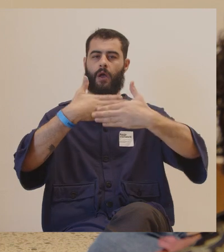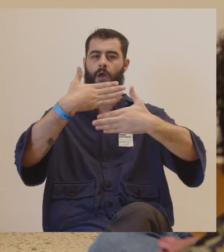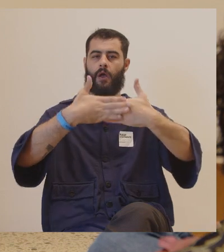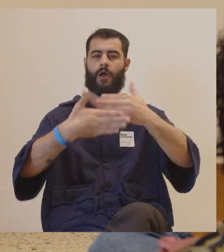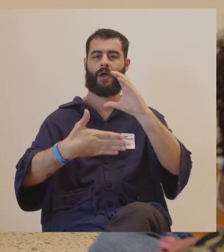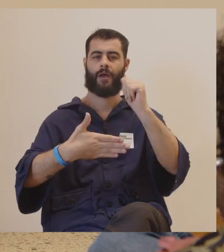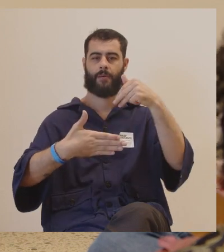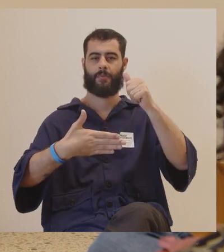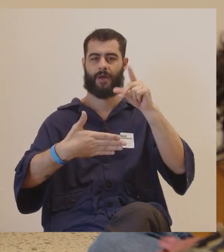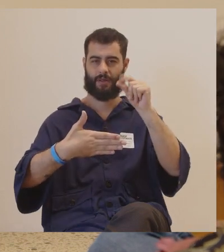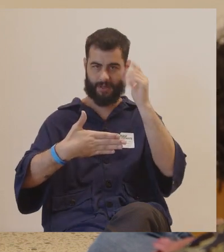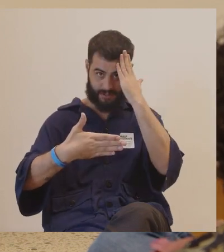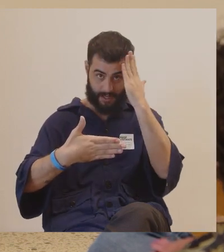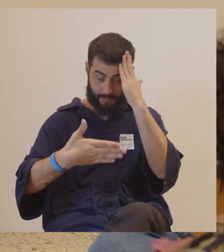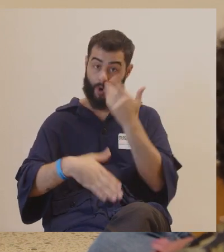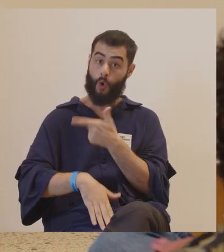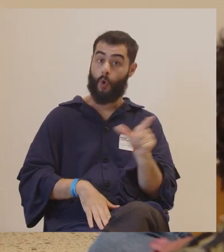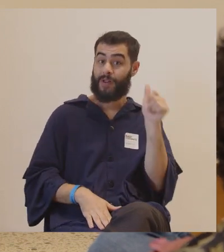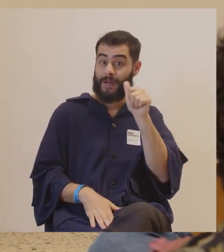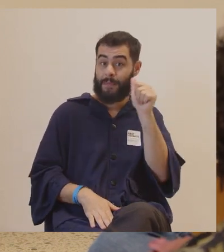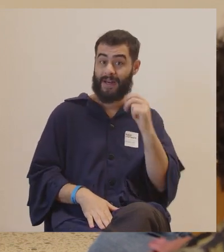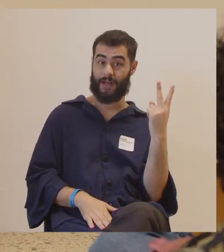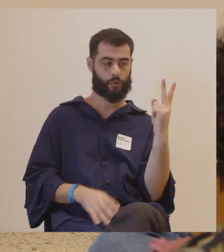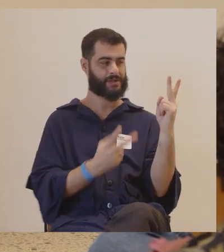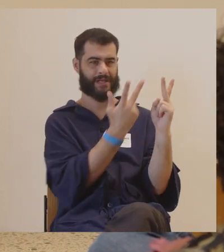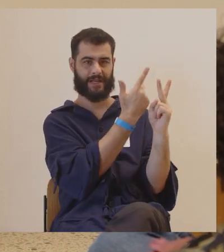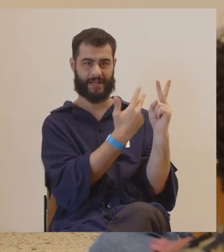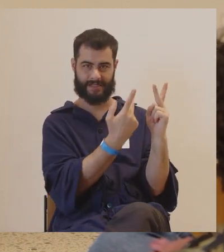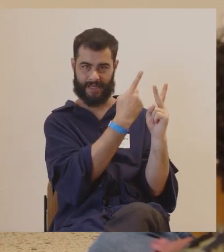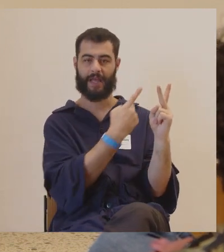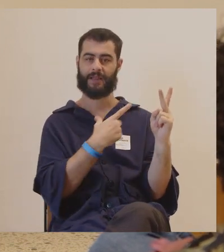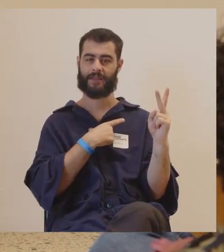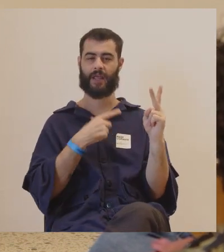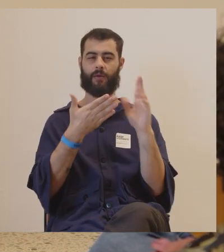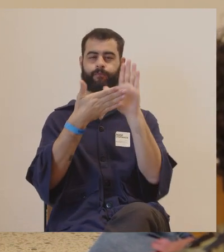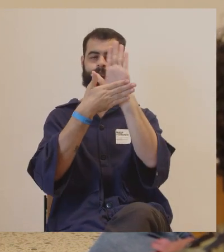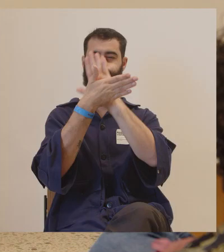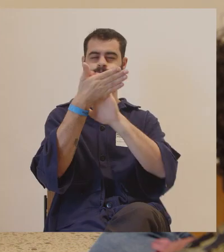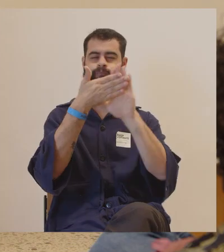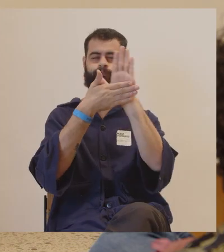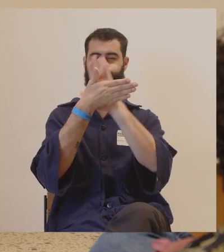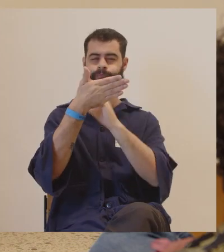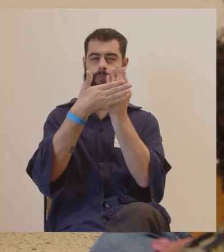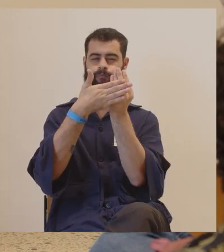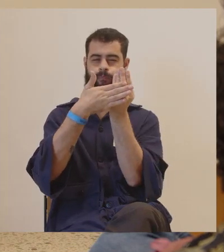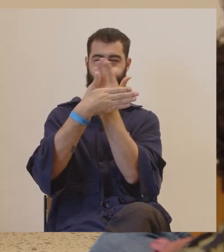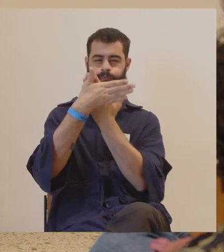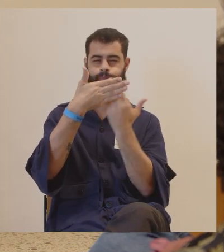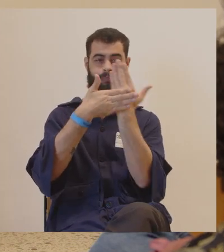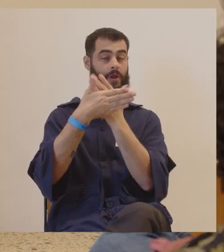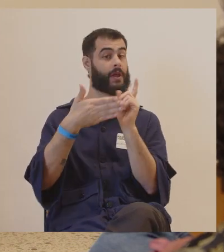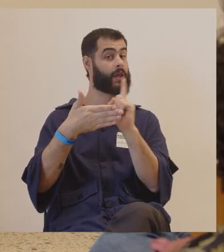2 moças que ele representa, elas têm um empastamento, né? E que não é o empastamento